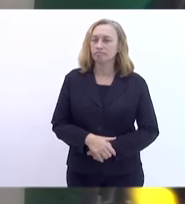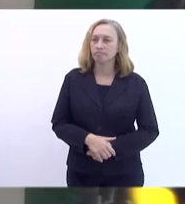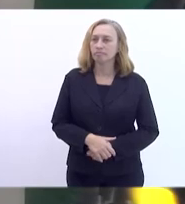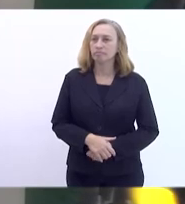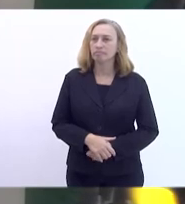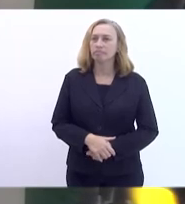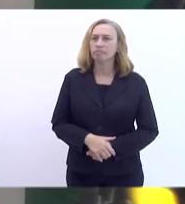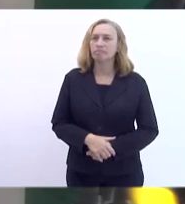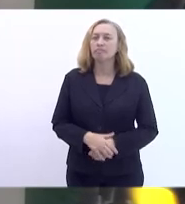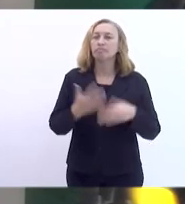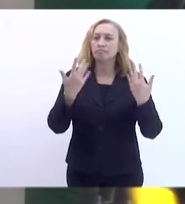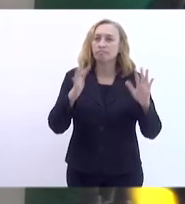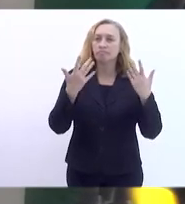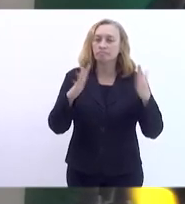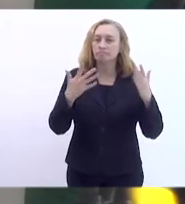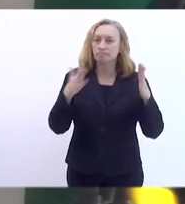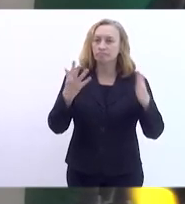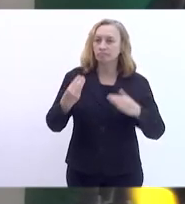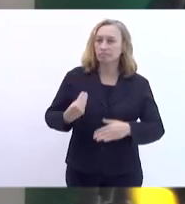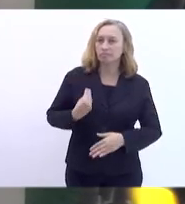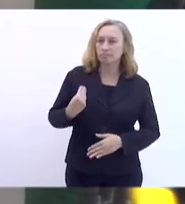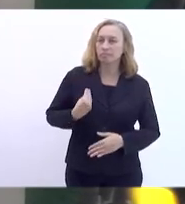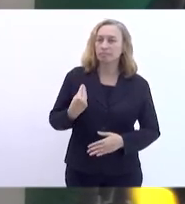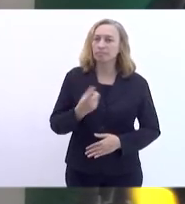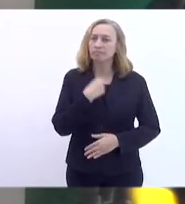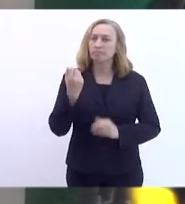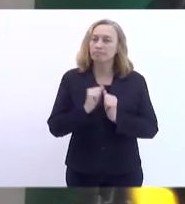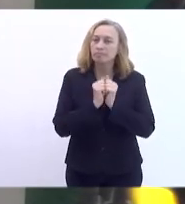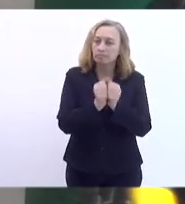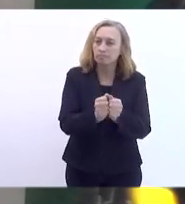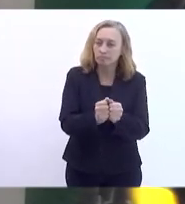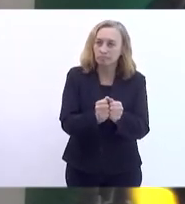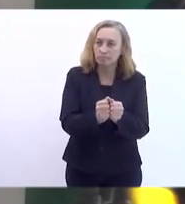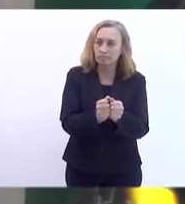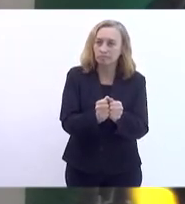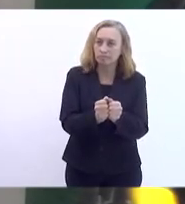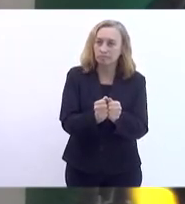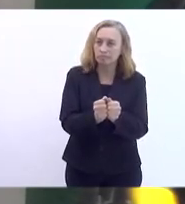sim para minimizar e pela audiência dia que nós dois juntos